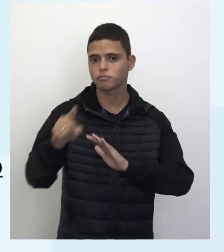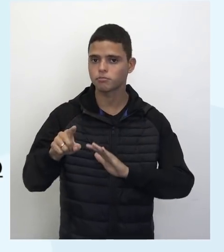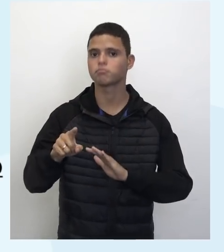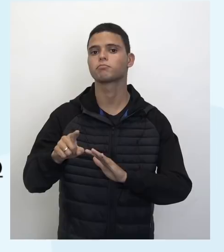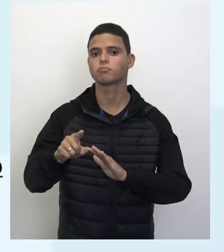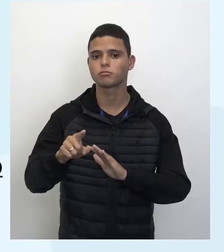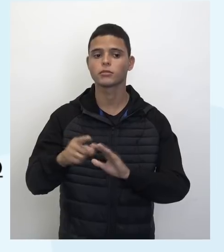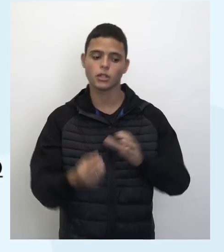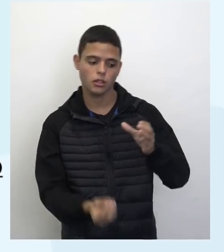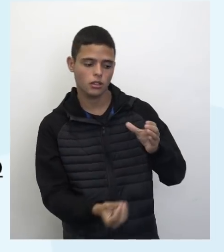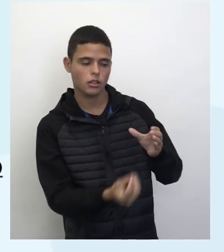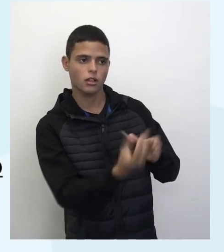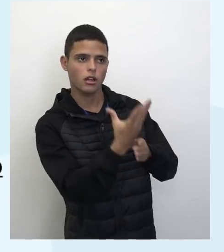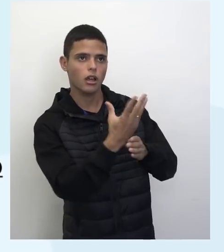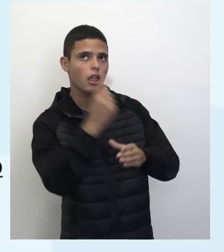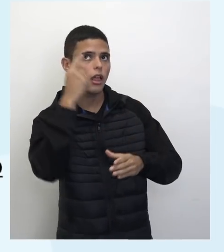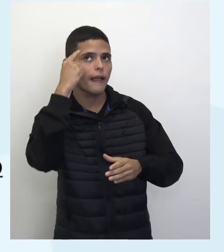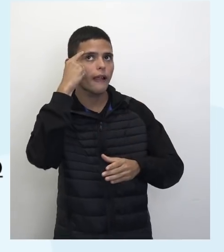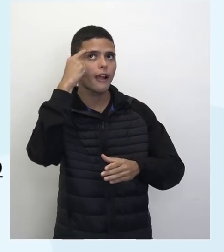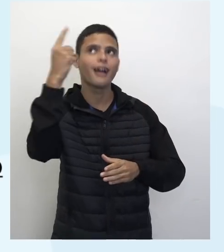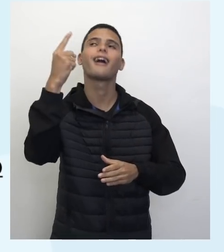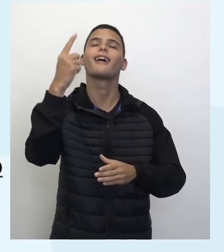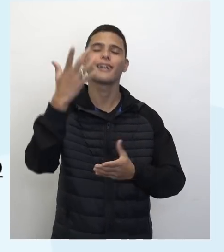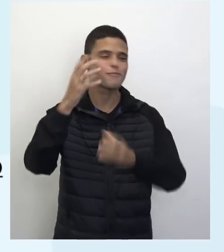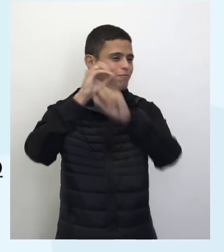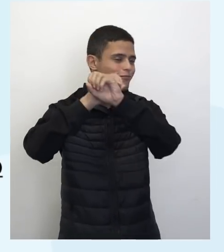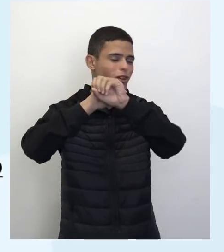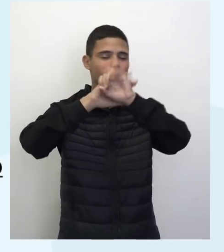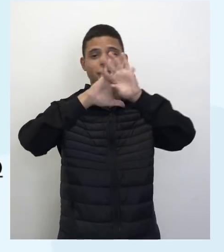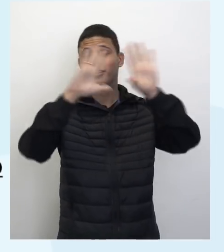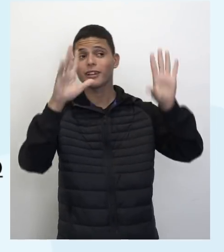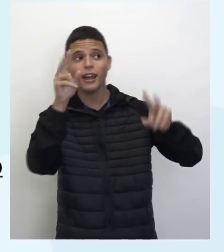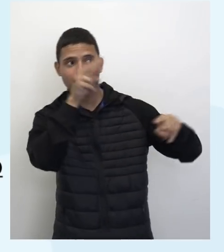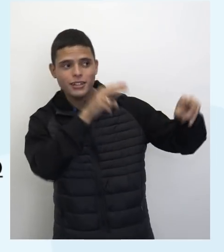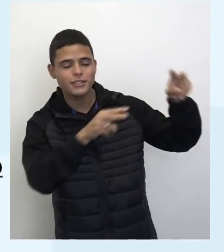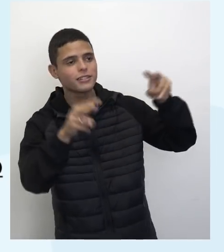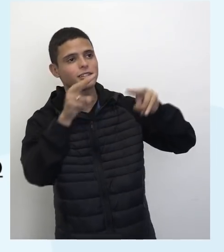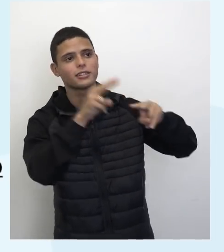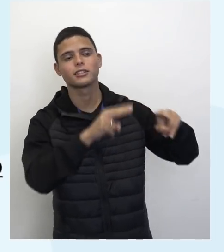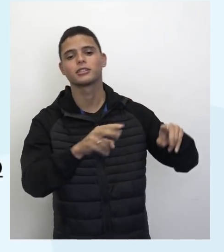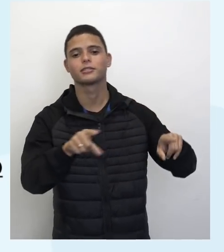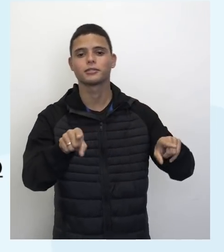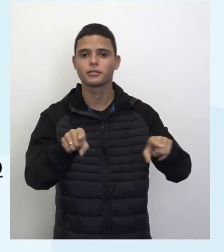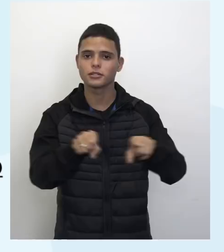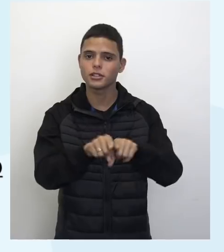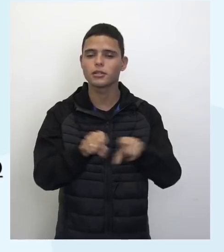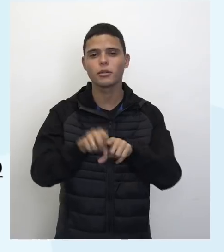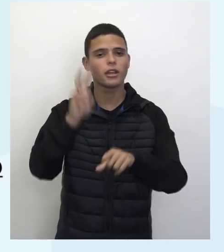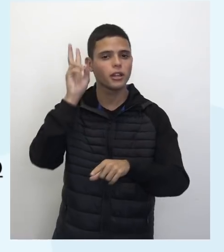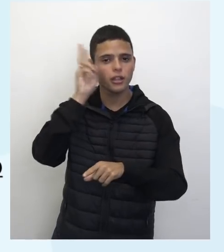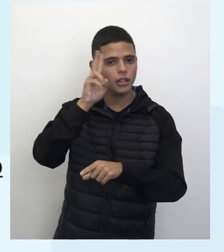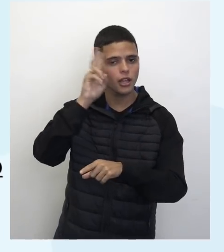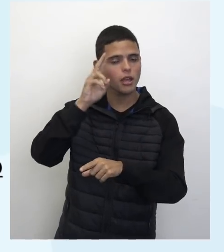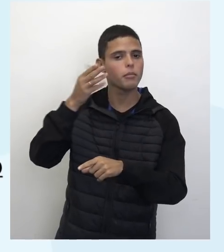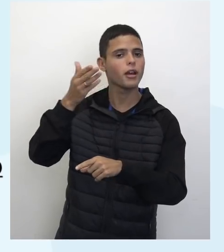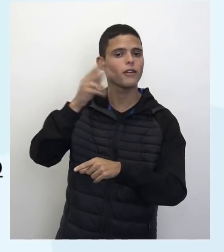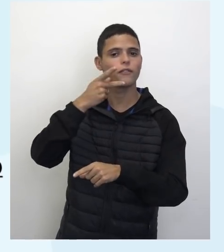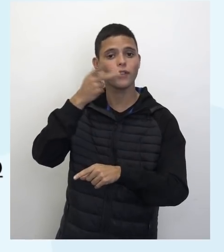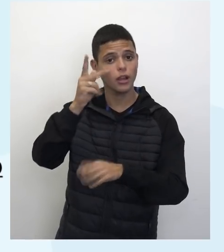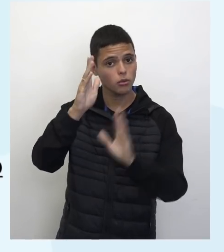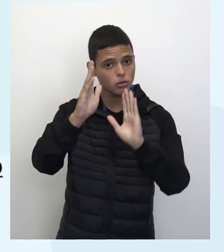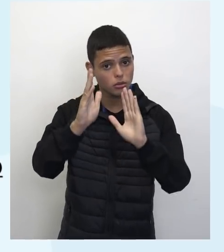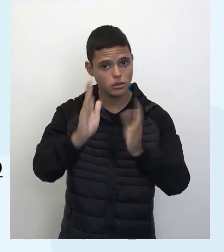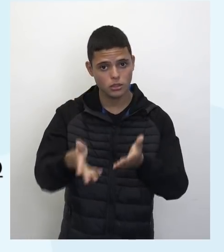a criar um raciocínio lógico, só que de uma maneira mais visual. Lembra quando a gente falou lá que, quando se fala de programação,